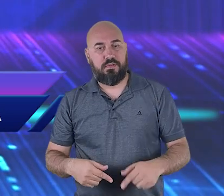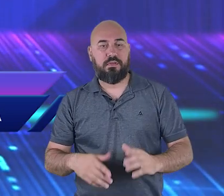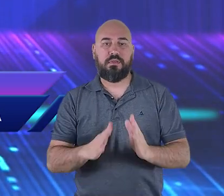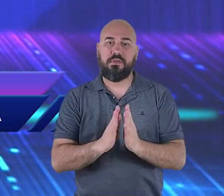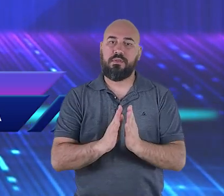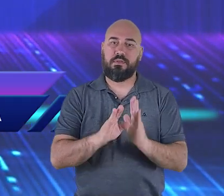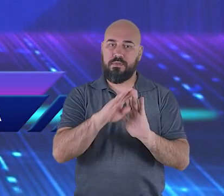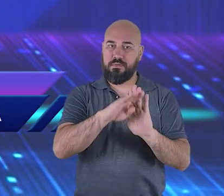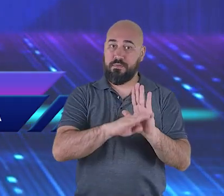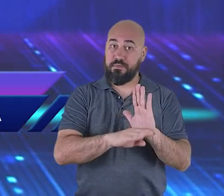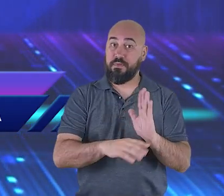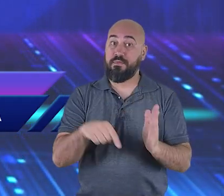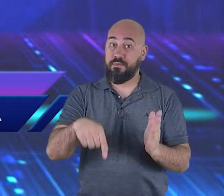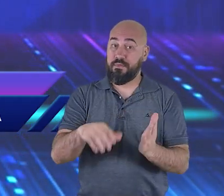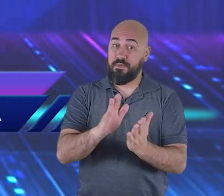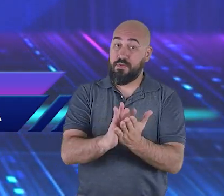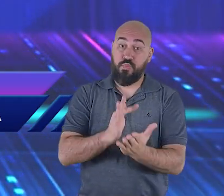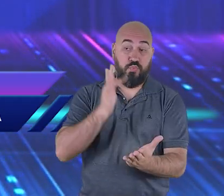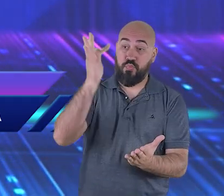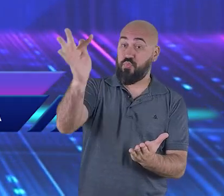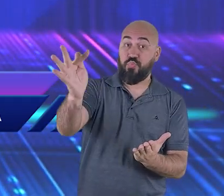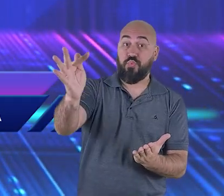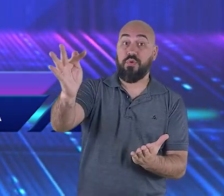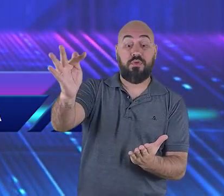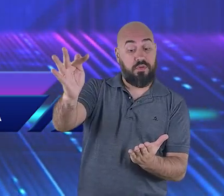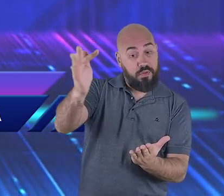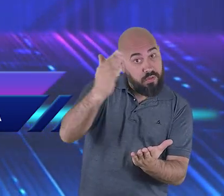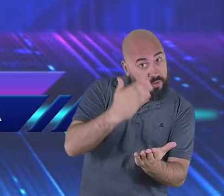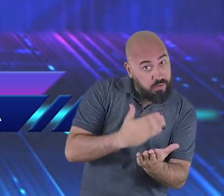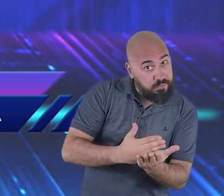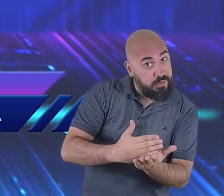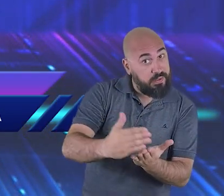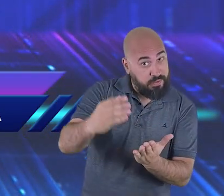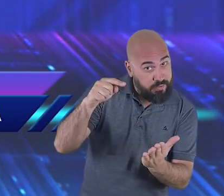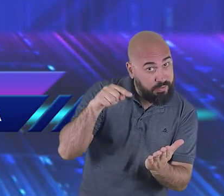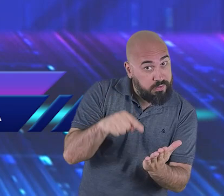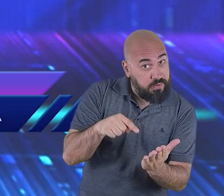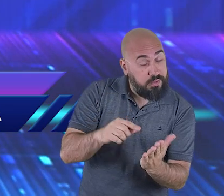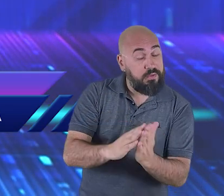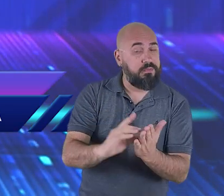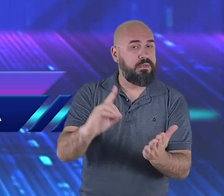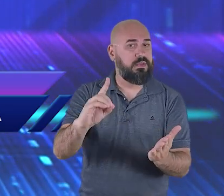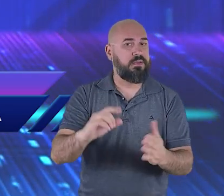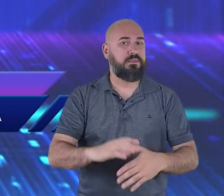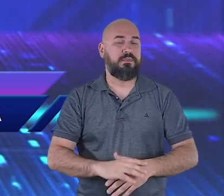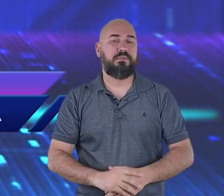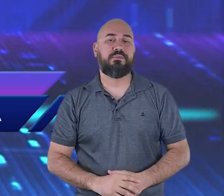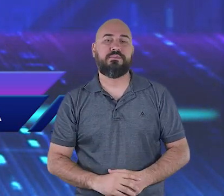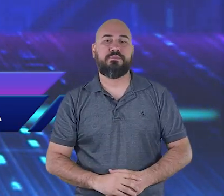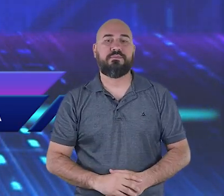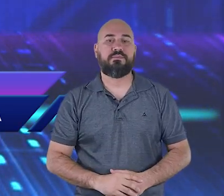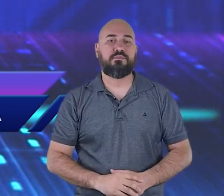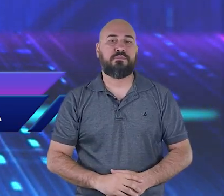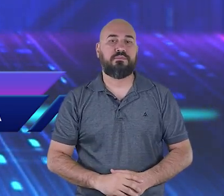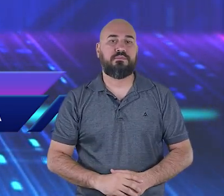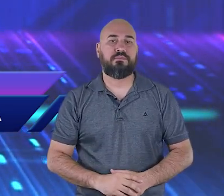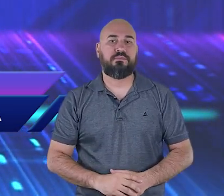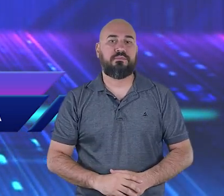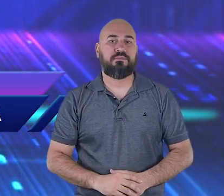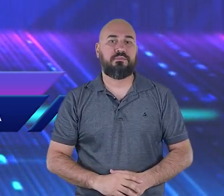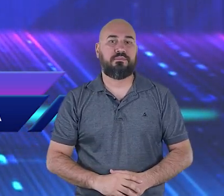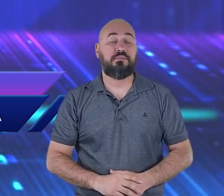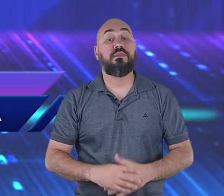Futuro, tudo começa na palavra. Geralmente, em filmes e livros de